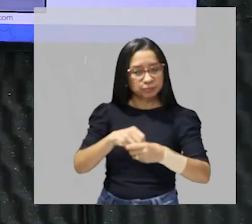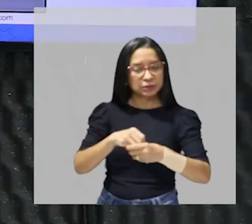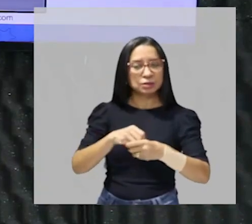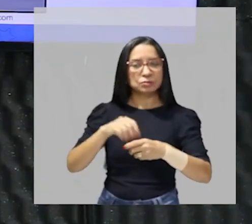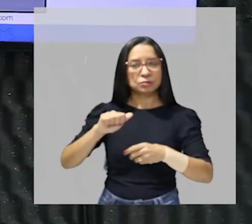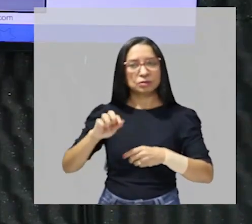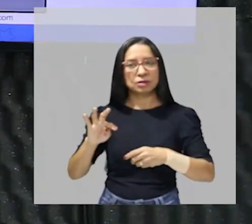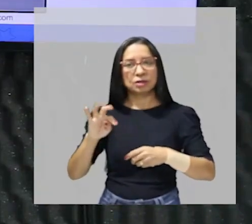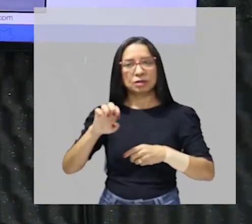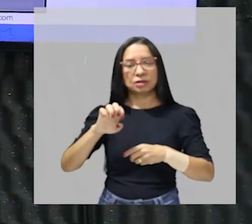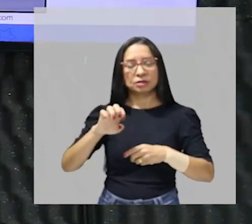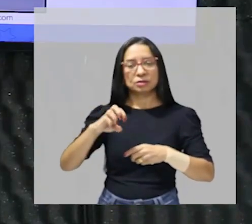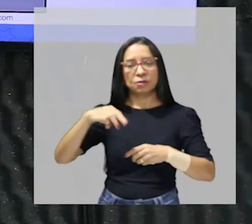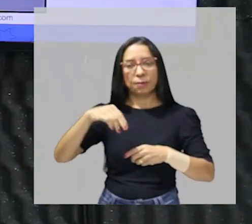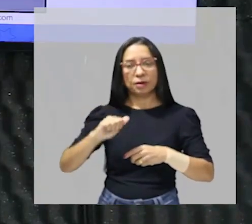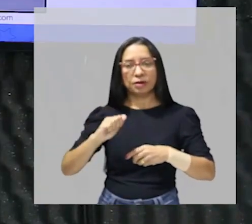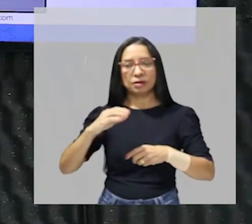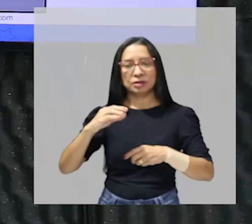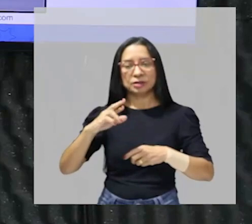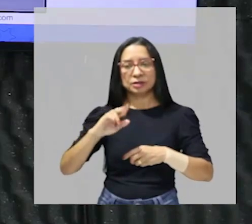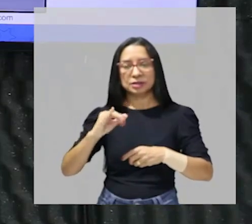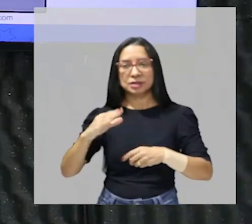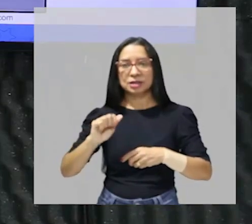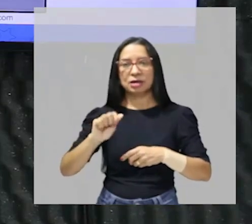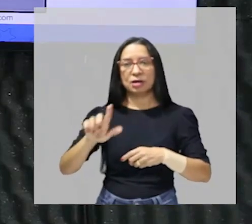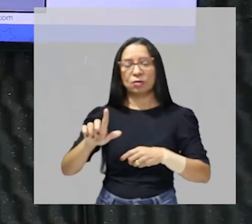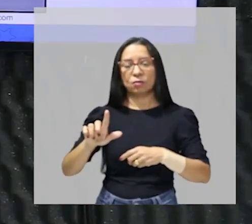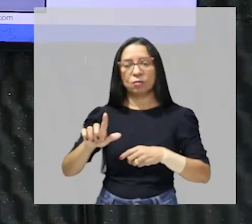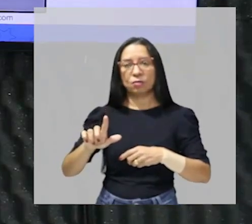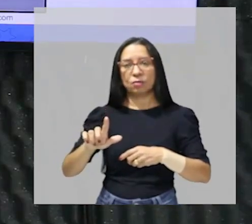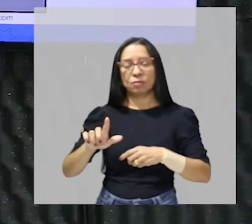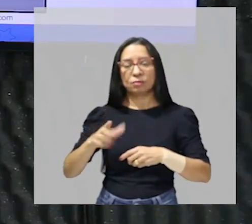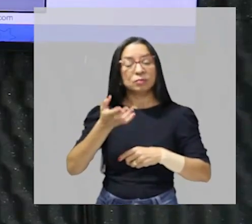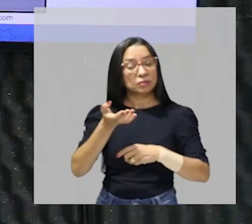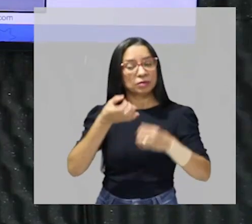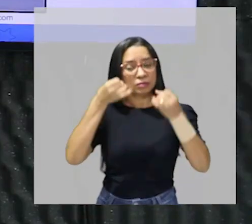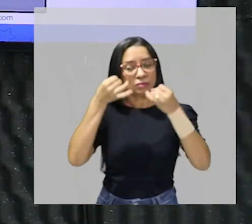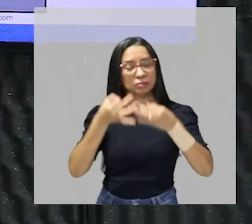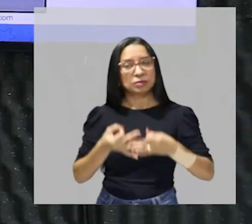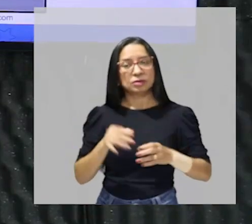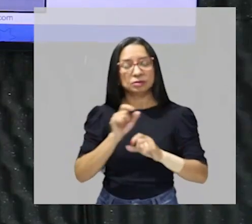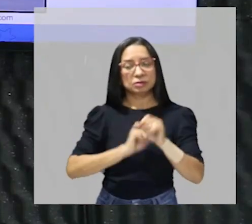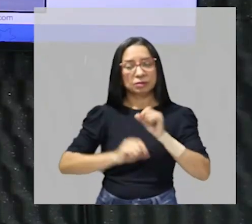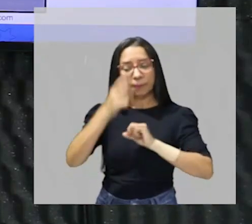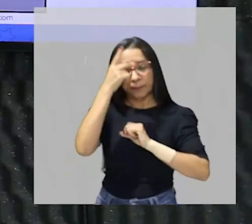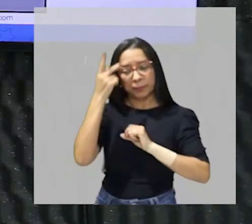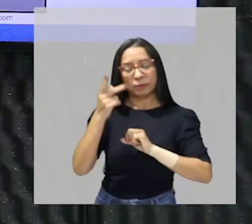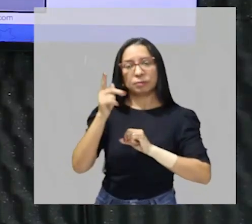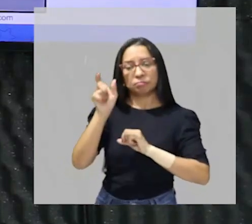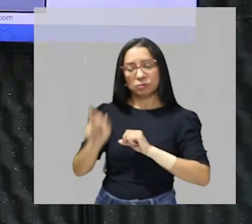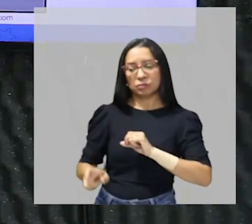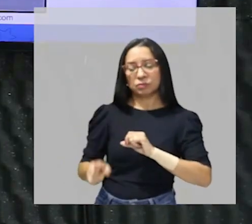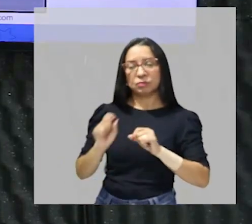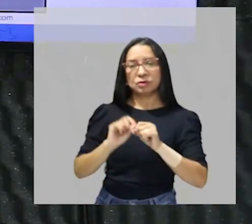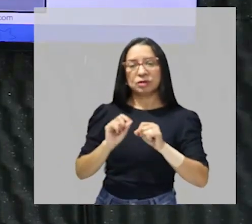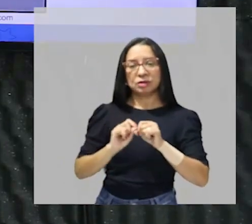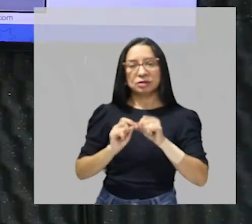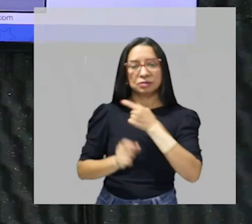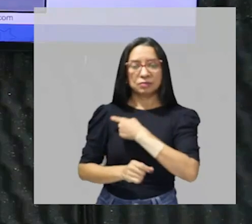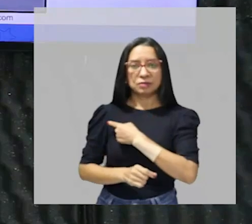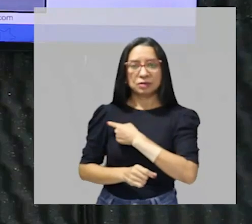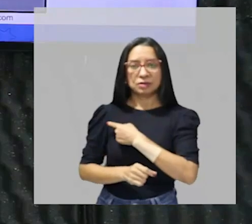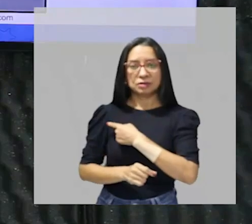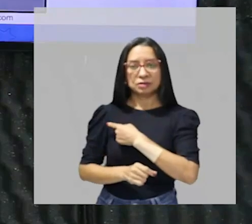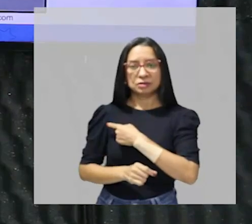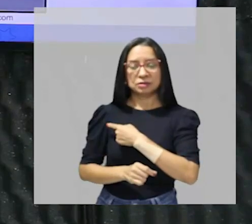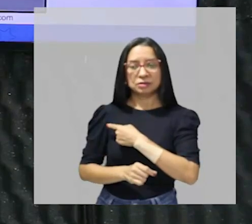Então, quero dizer para vocês que o indivíduo que ele faz arte marcial é exceção àquele